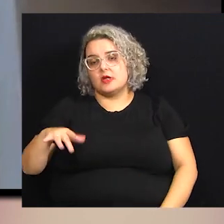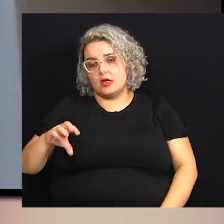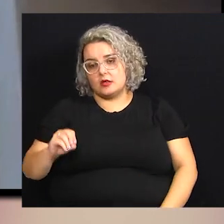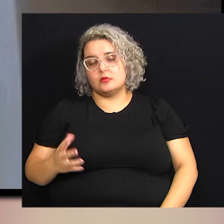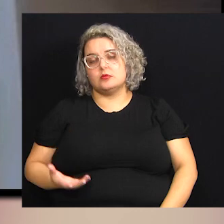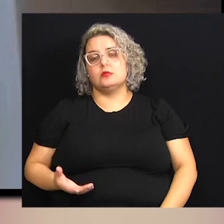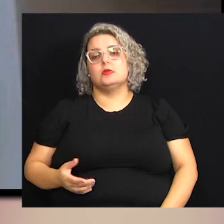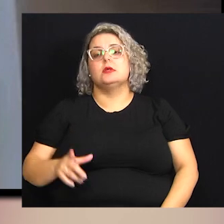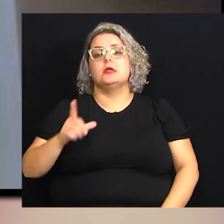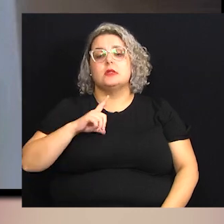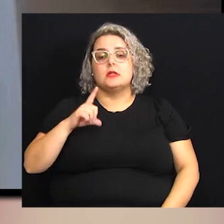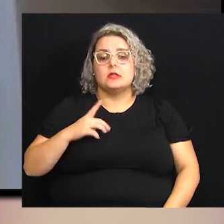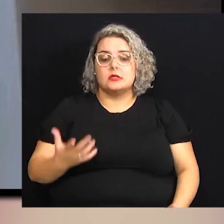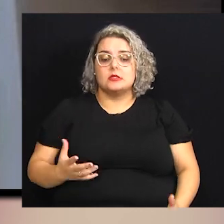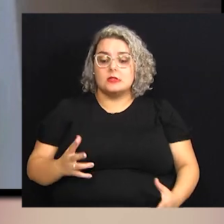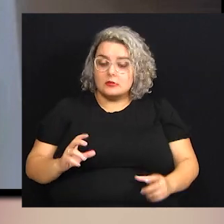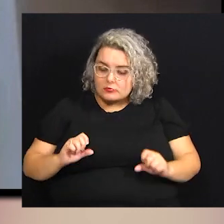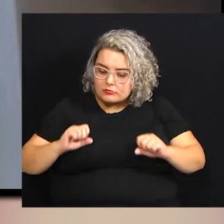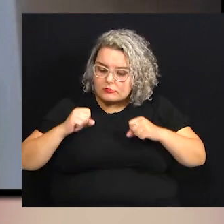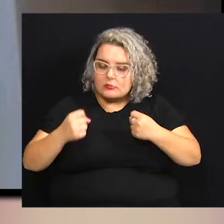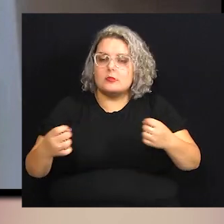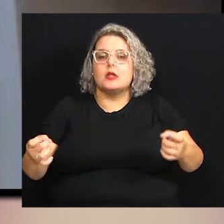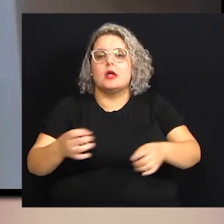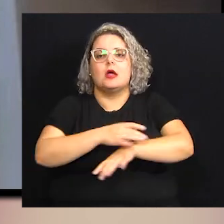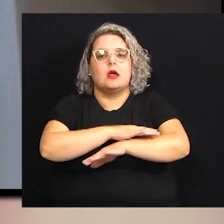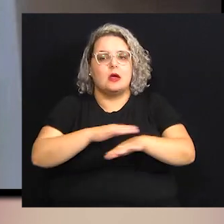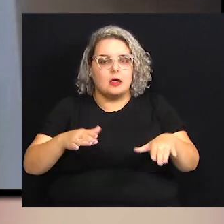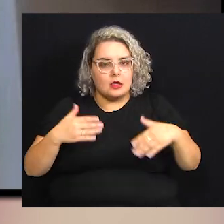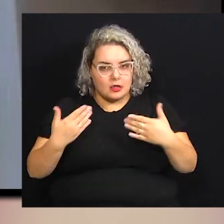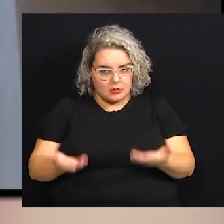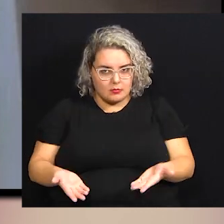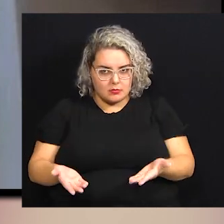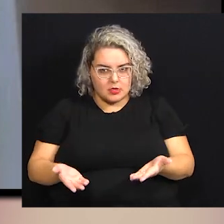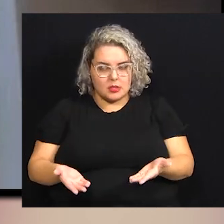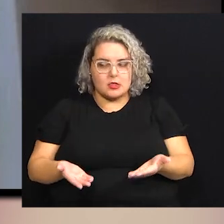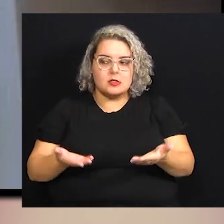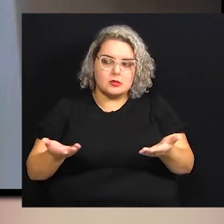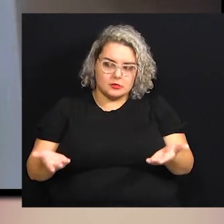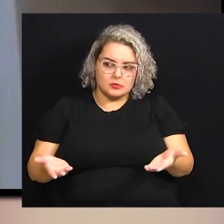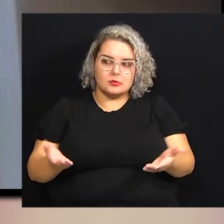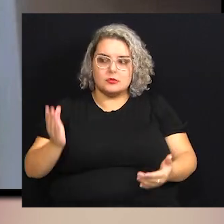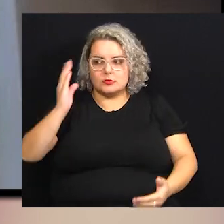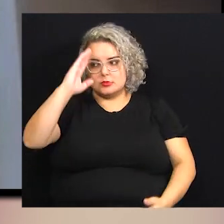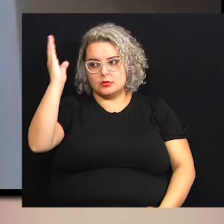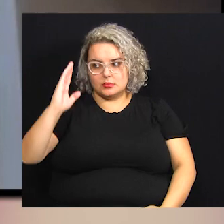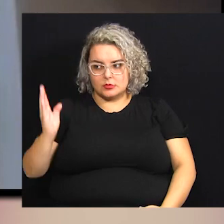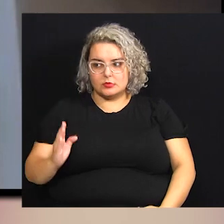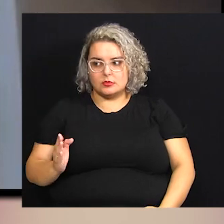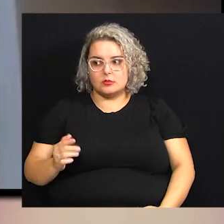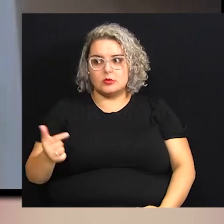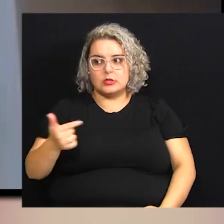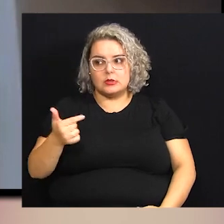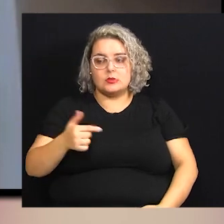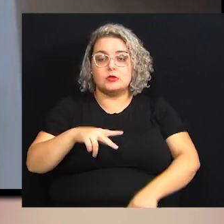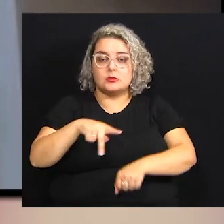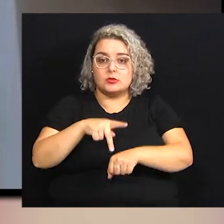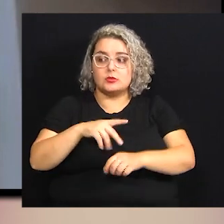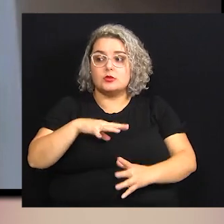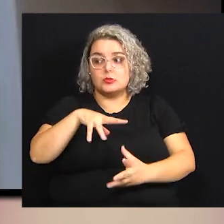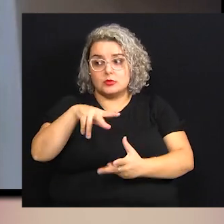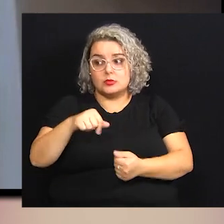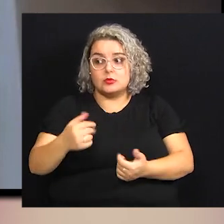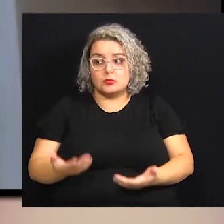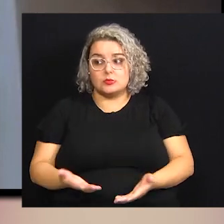é uma doença que existe grandes esforços para a gente erradicar ela. Apesar que no Brasil, o Brasil é o